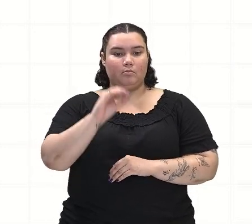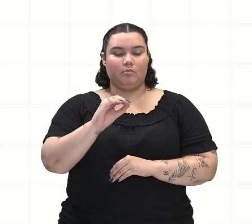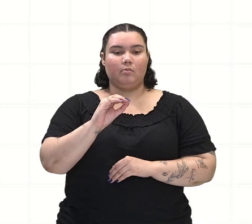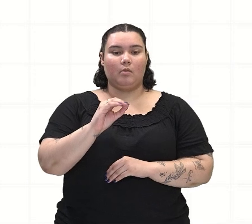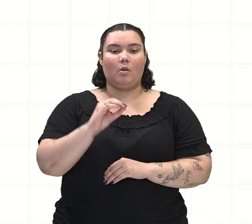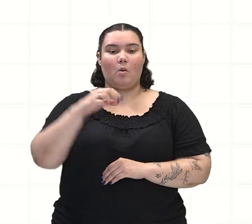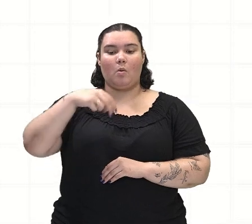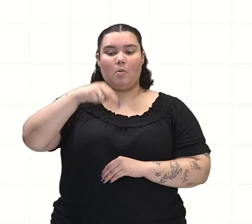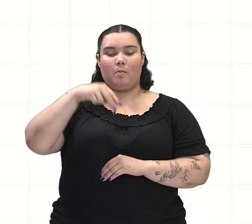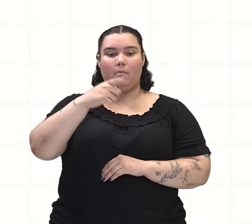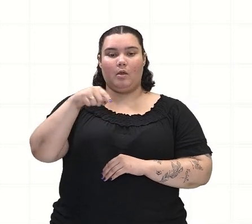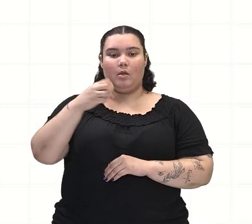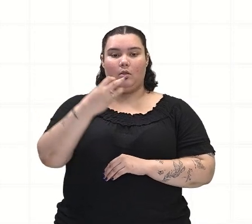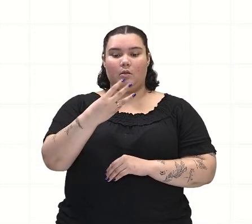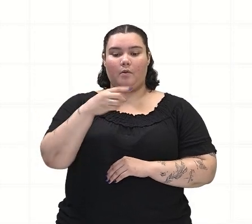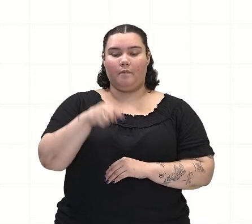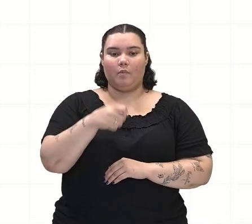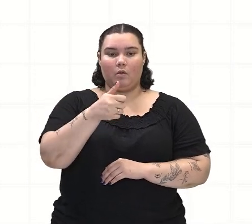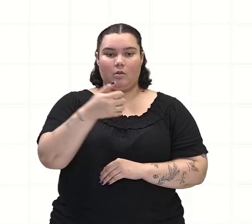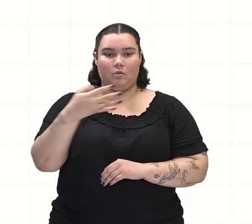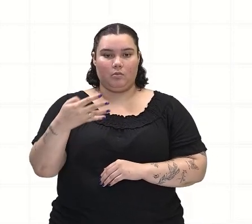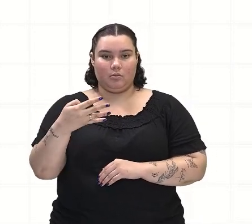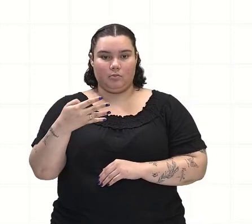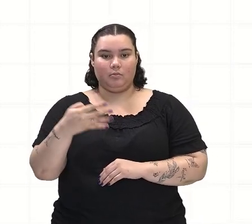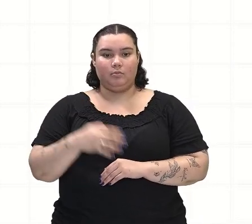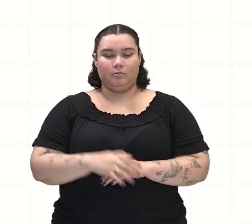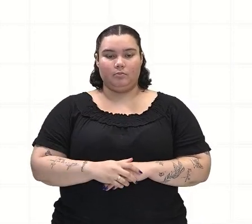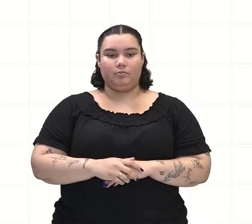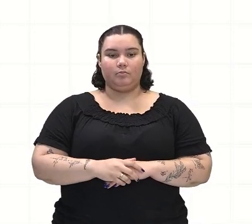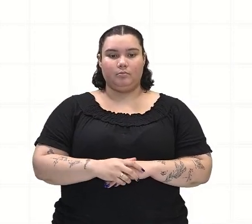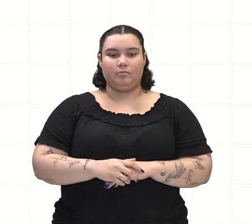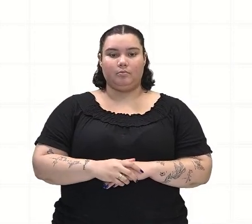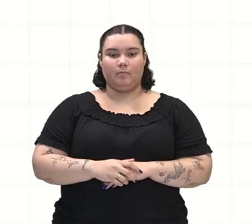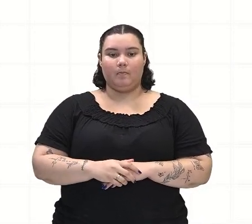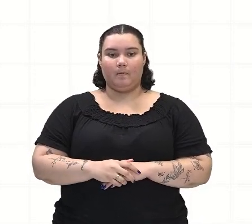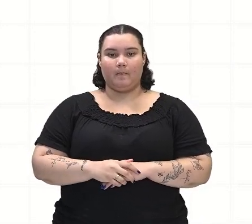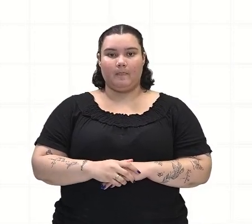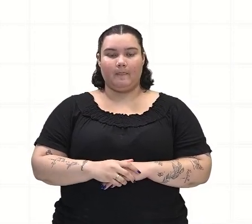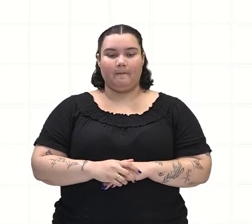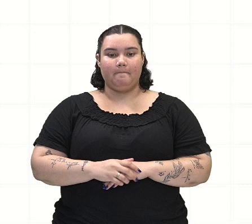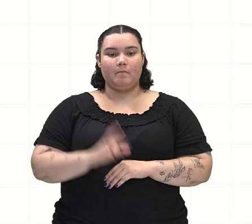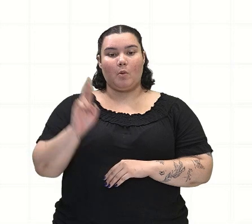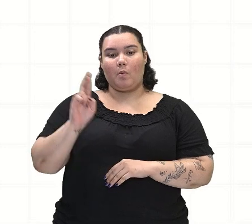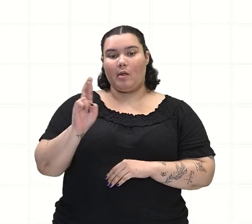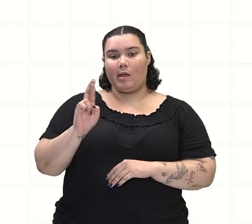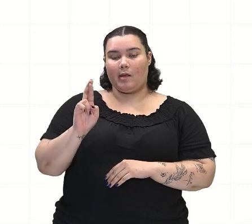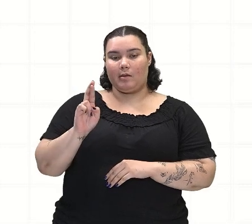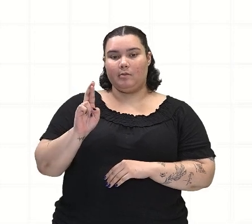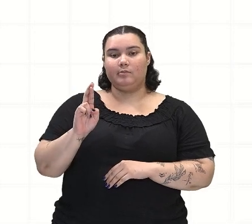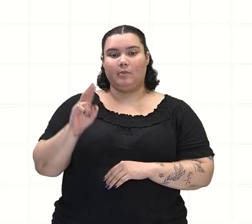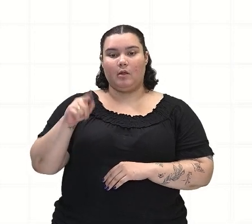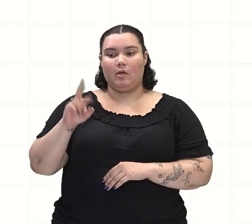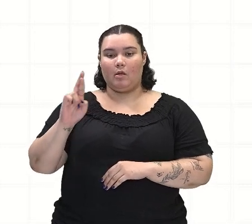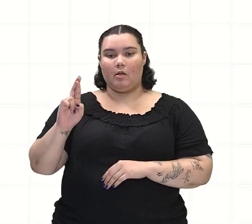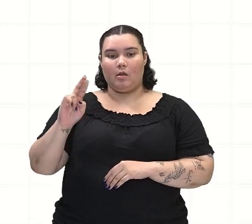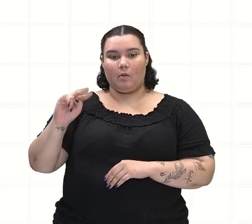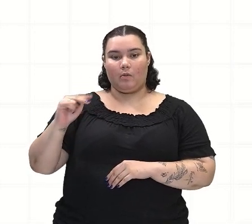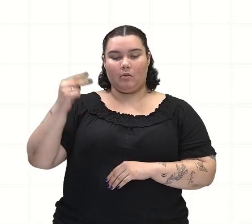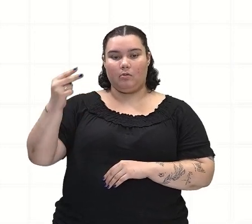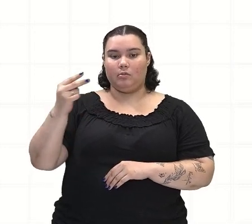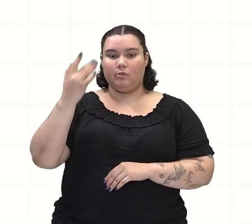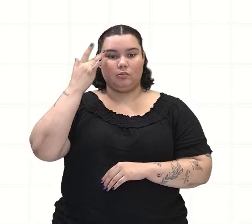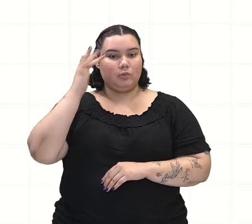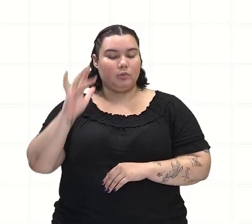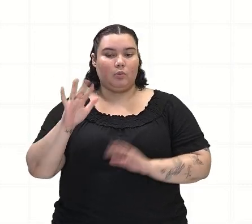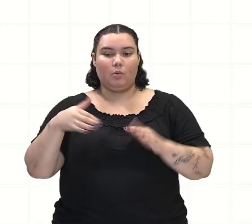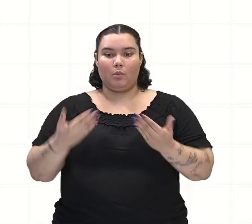usar 3,14, né? Então eu estou substituindo o π. O R é o R ao quadrado, eu não sei